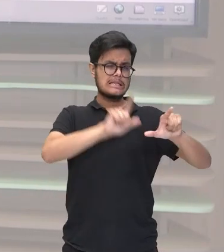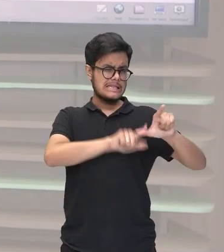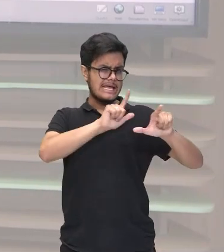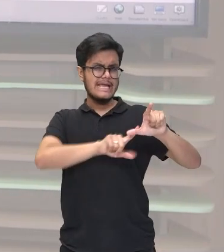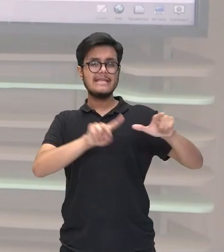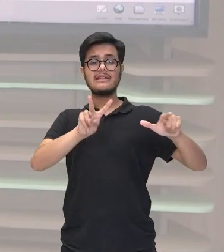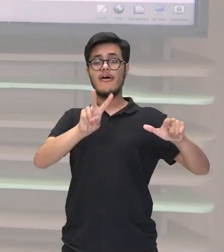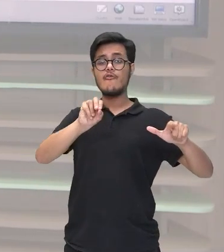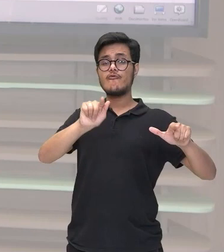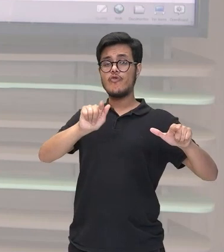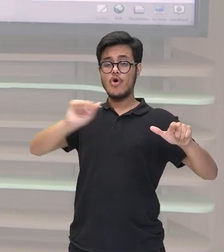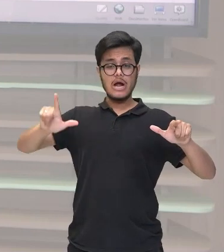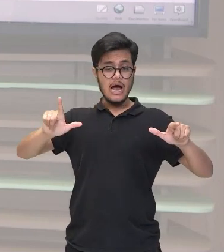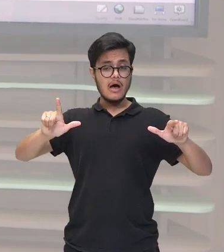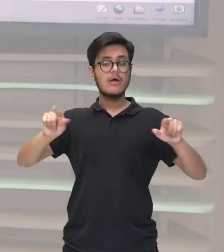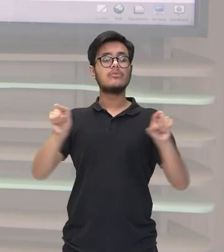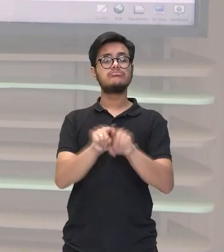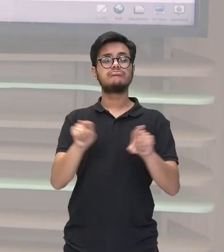iguais é importante,